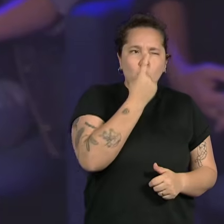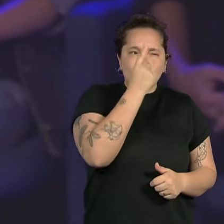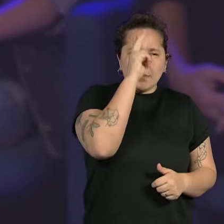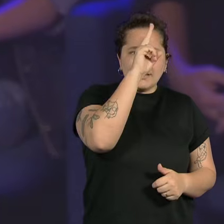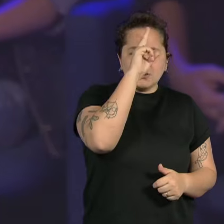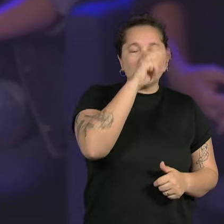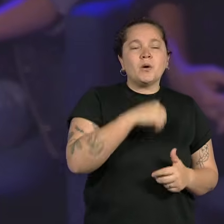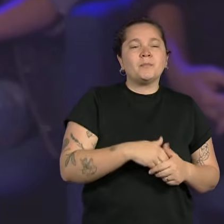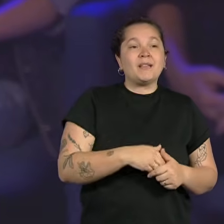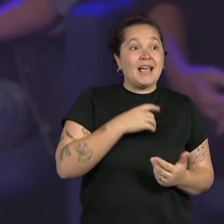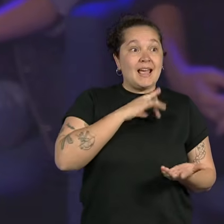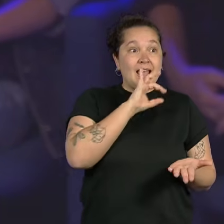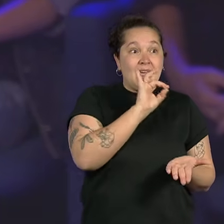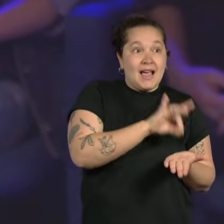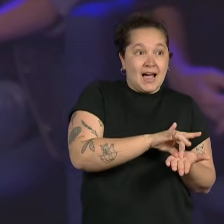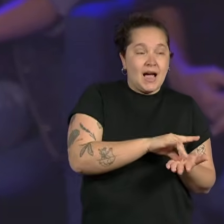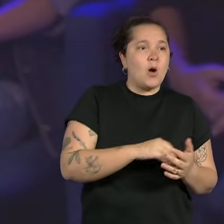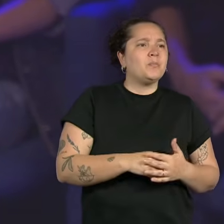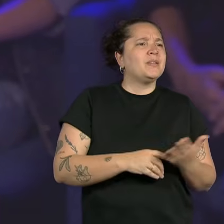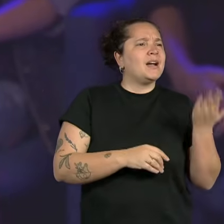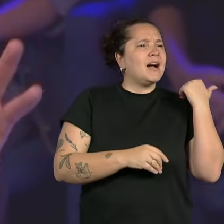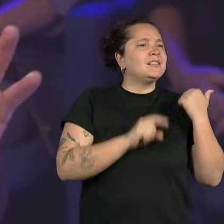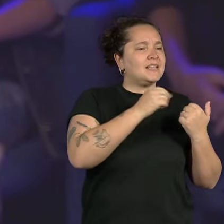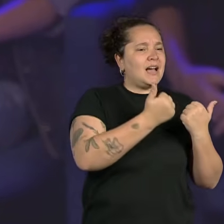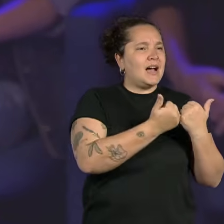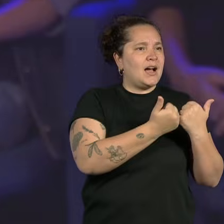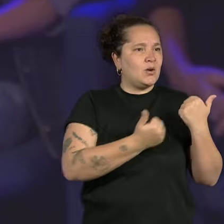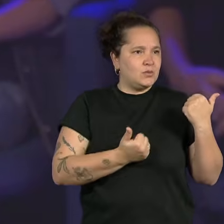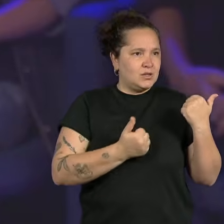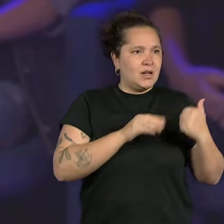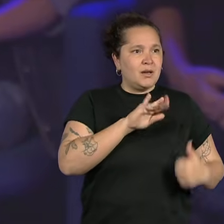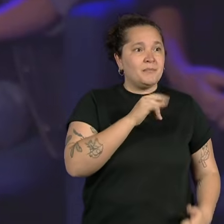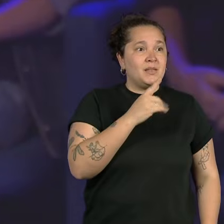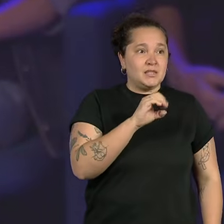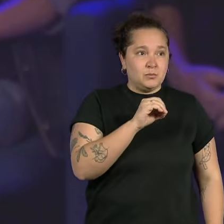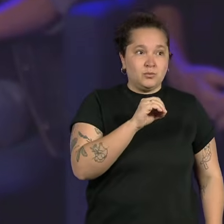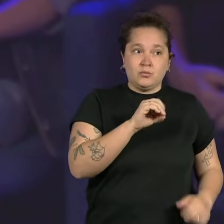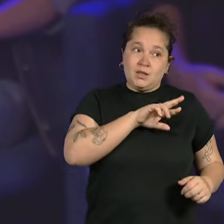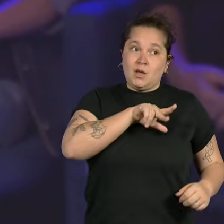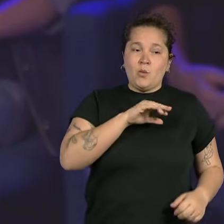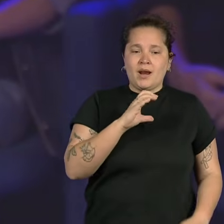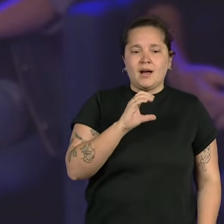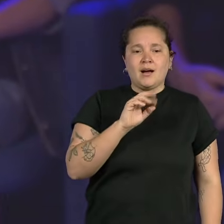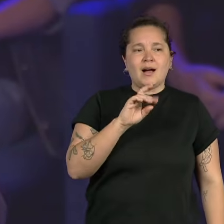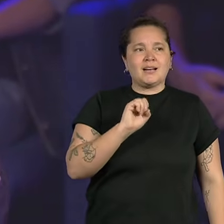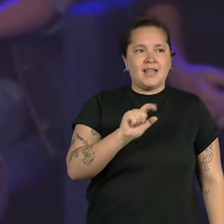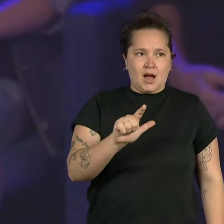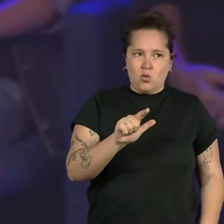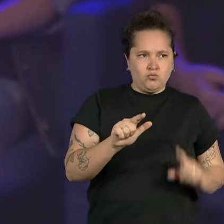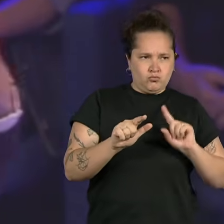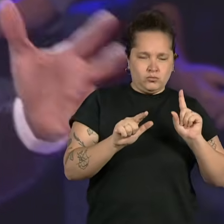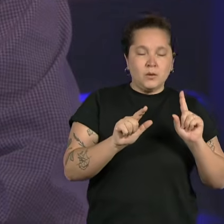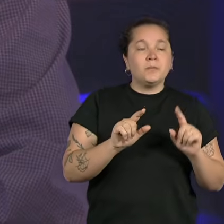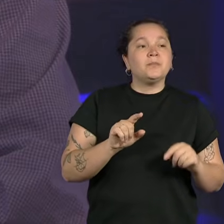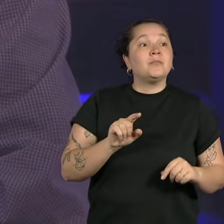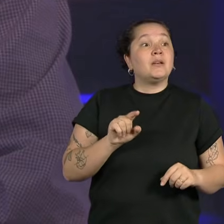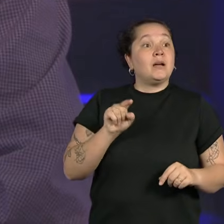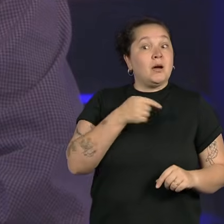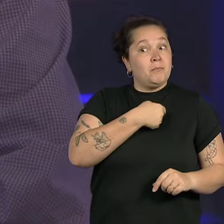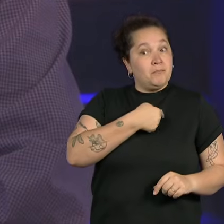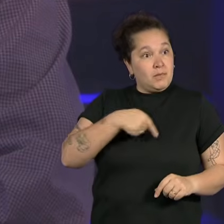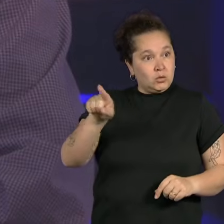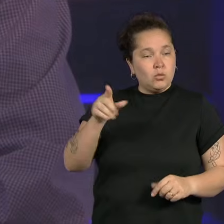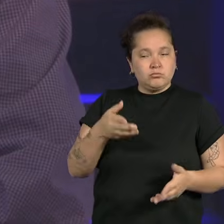com Bergoglio, quando ele era bispo auxiliar, não era cardeal ainda, em Buenos Aires, e ele, o cardeal mandou ele